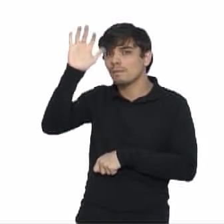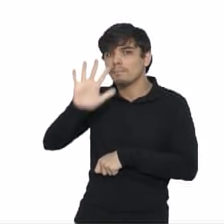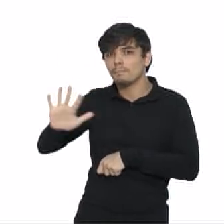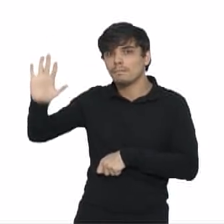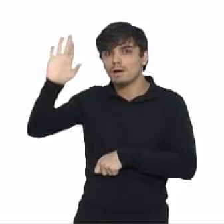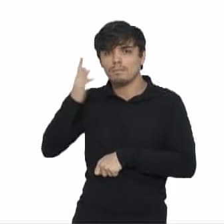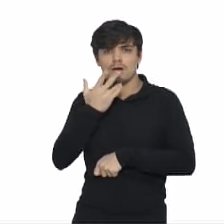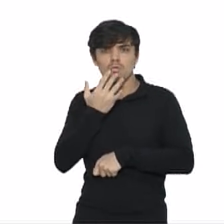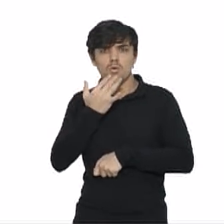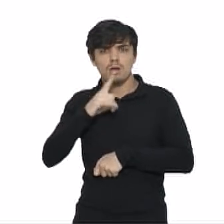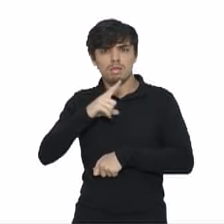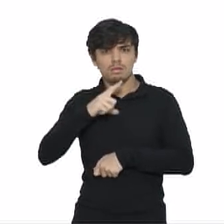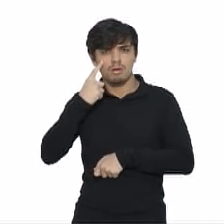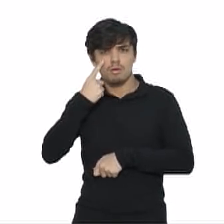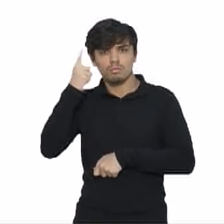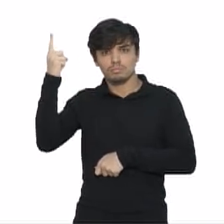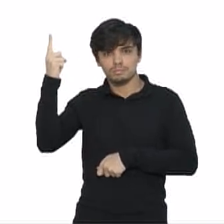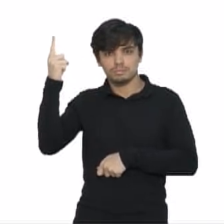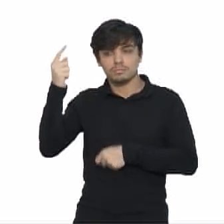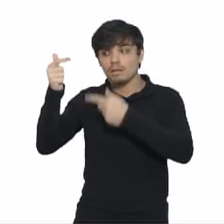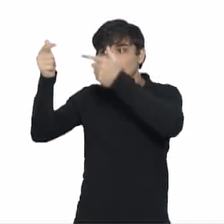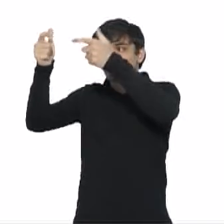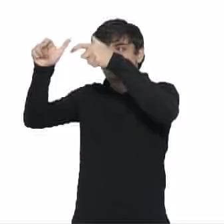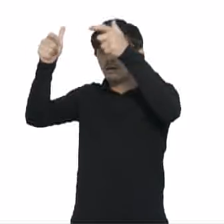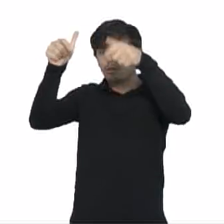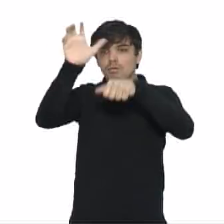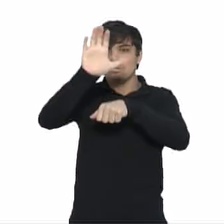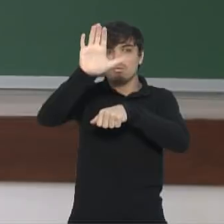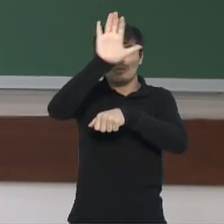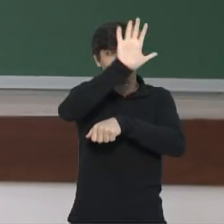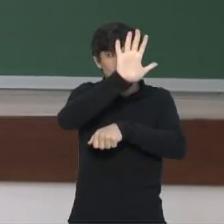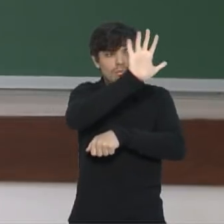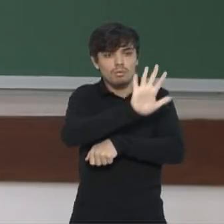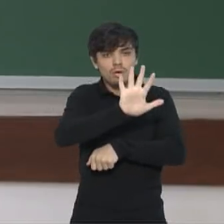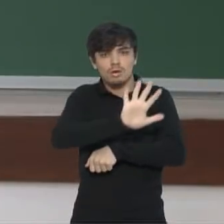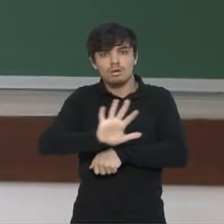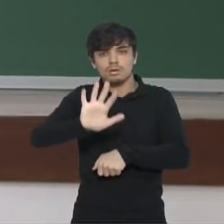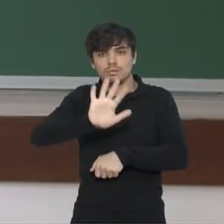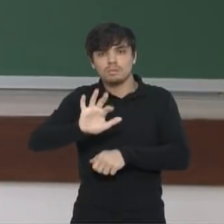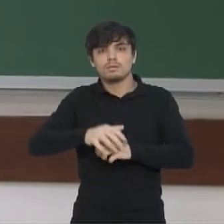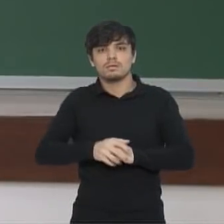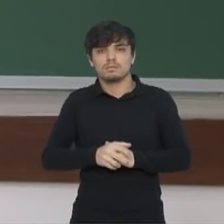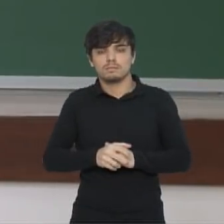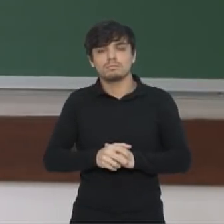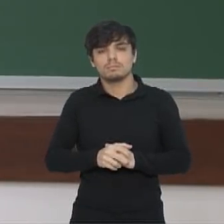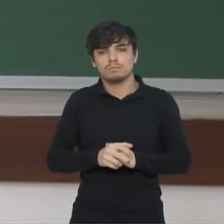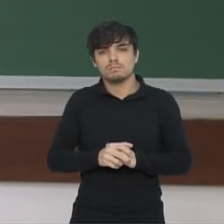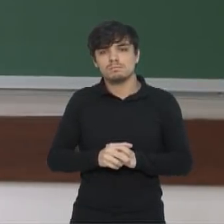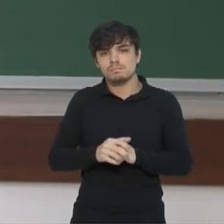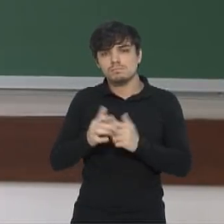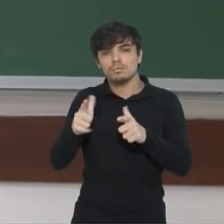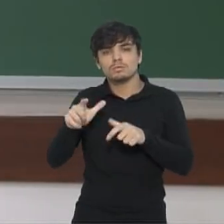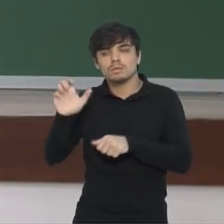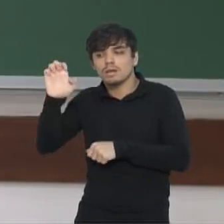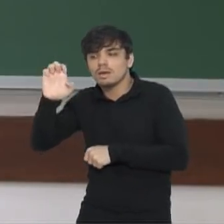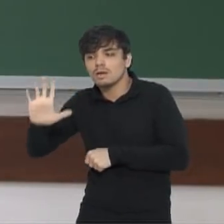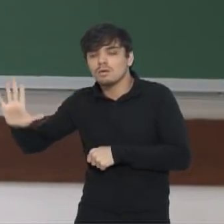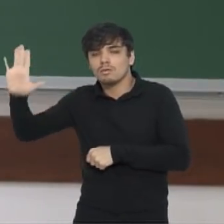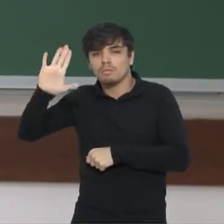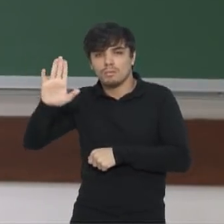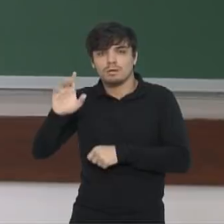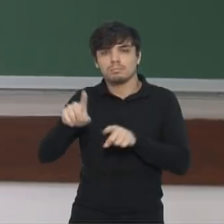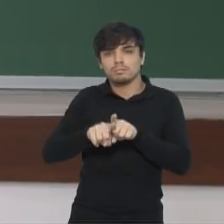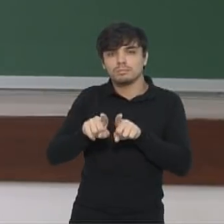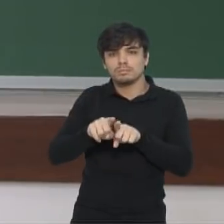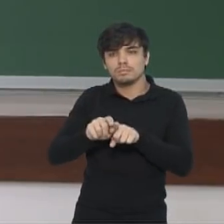né, elas são as regiões onde, no continente americano e no continente europeu e até algumas regiões